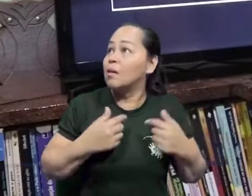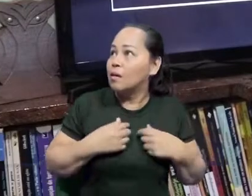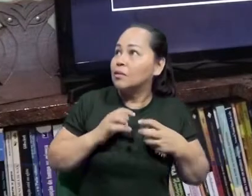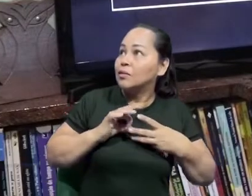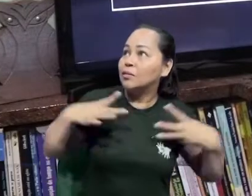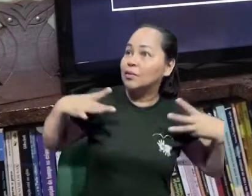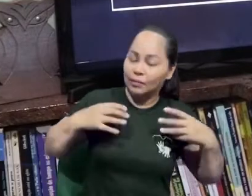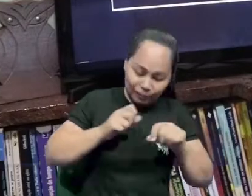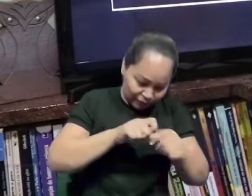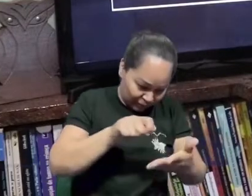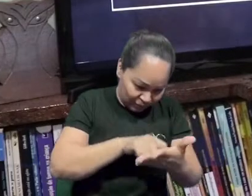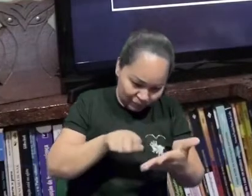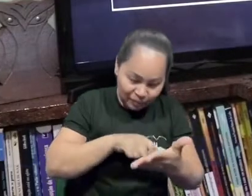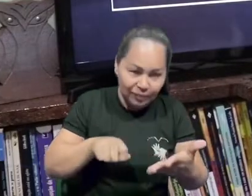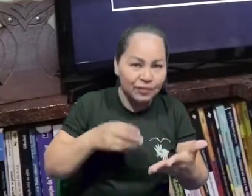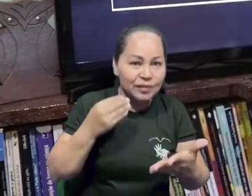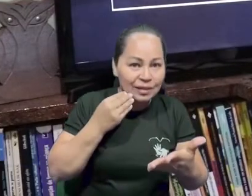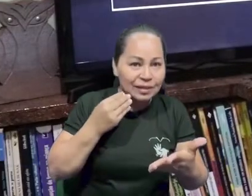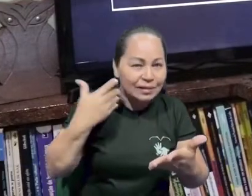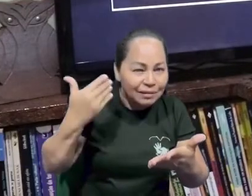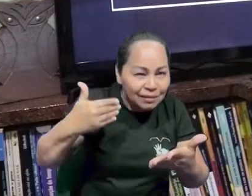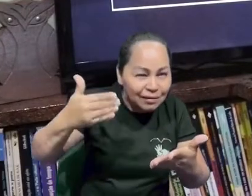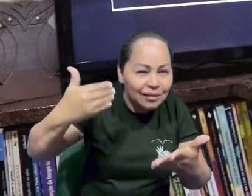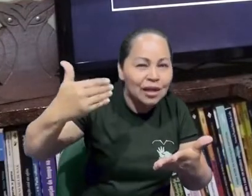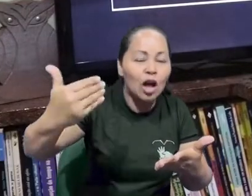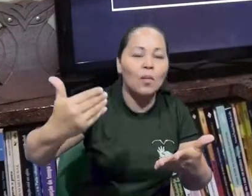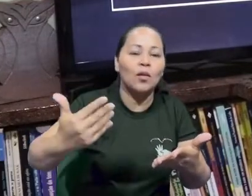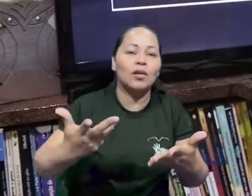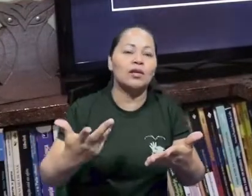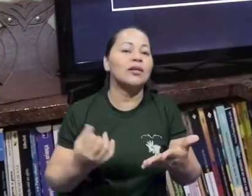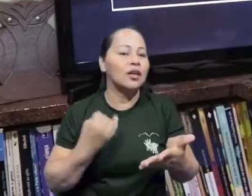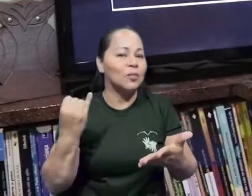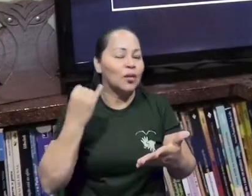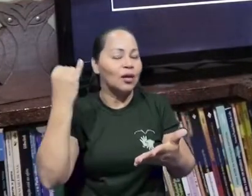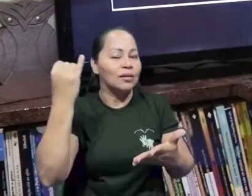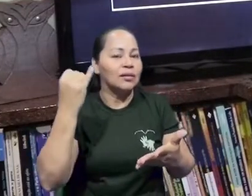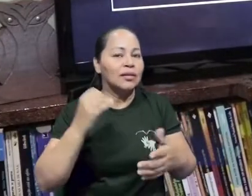né? Que na avaliação inicial ainda é difícil de fazer essa intervenção,